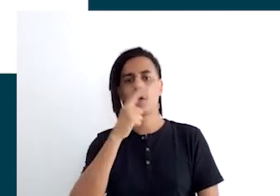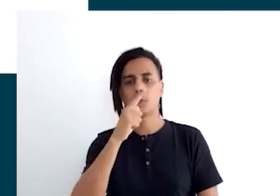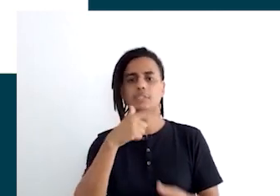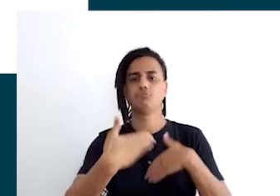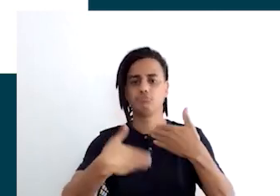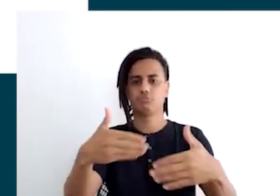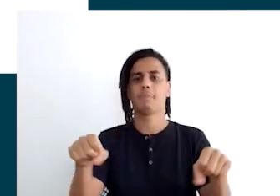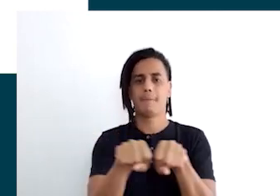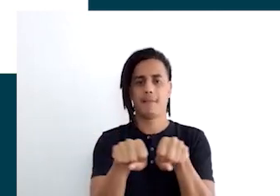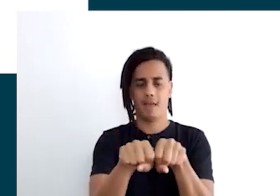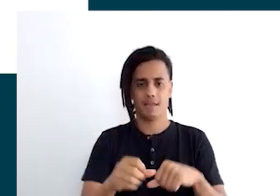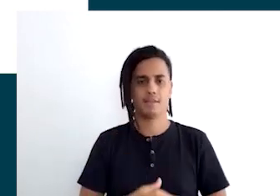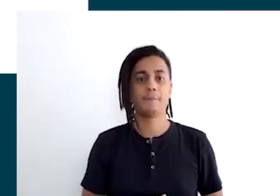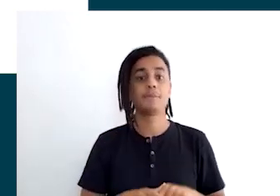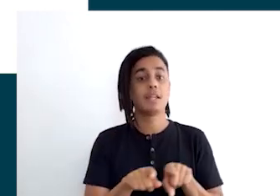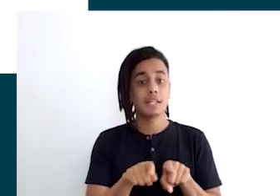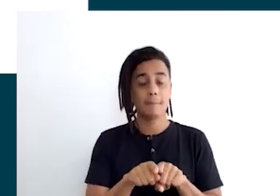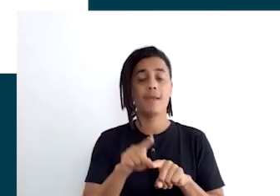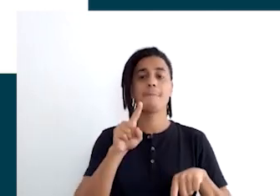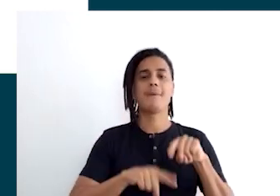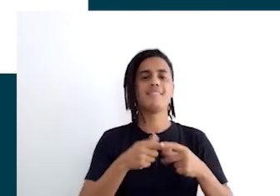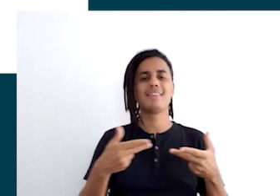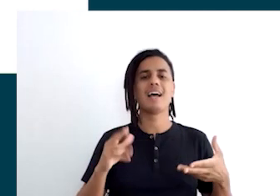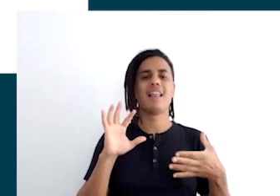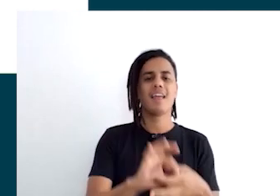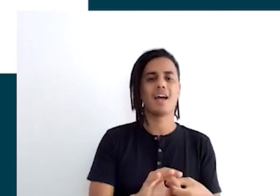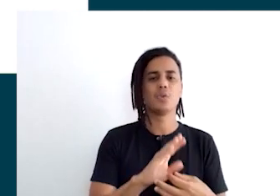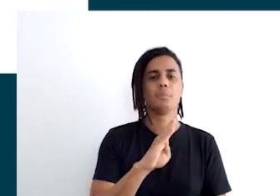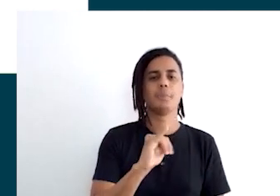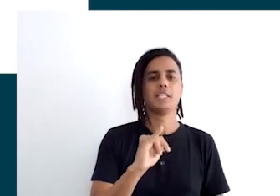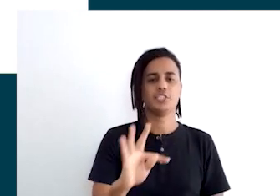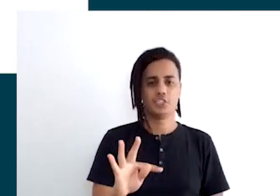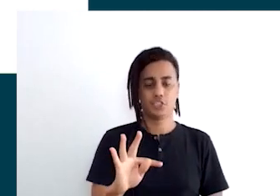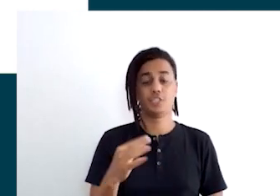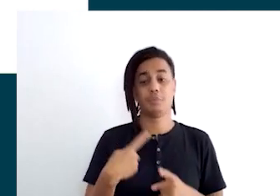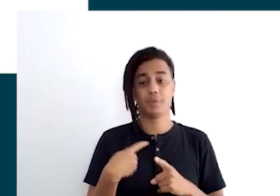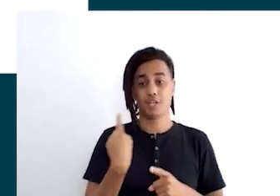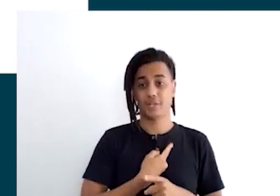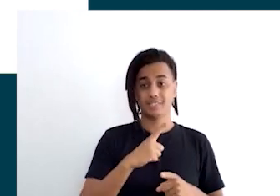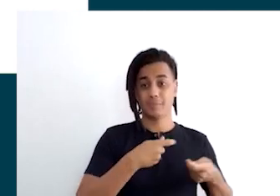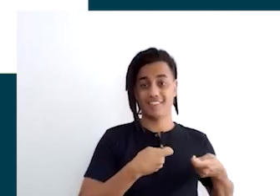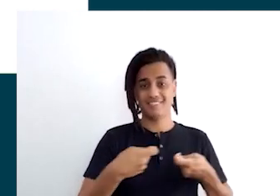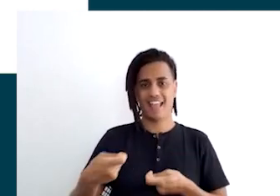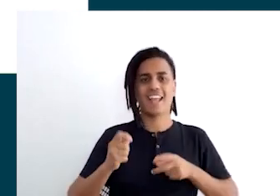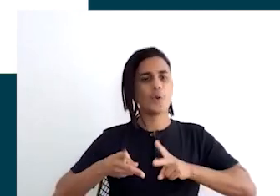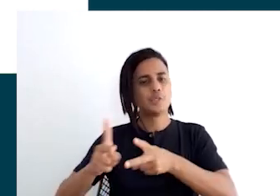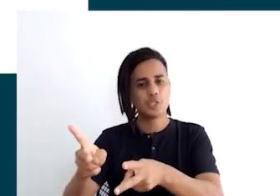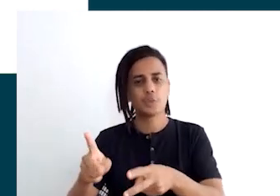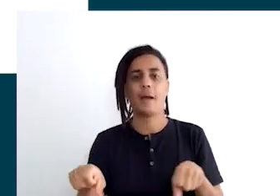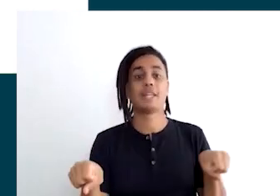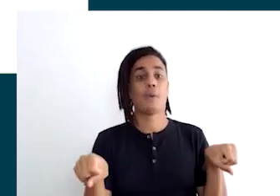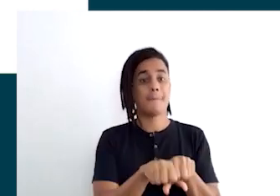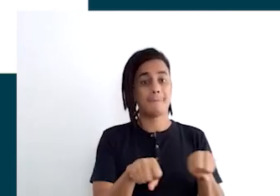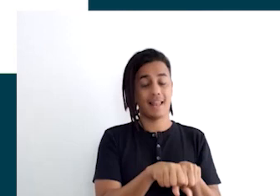E é claro também ferramentas de Git, porque como a gente tem um processo de entrega contínua, a pipeline acaba sendo disparada no momento que